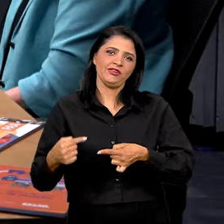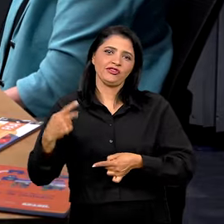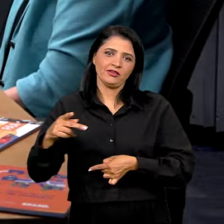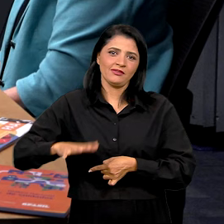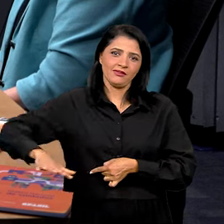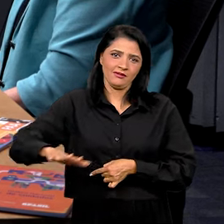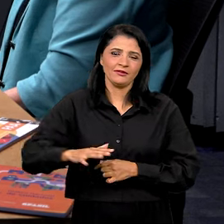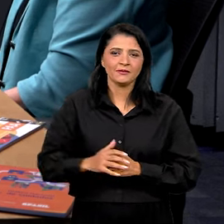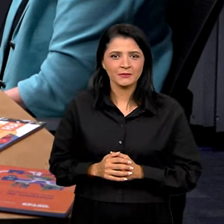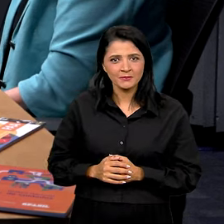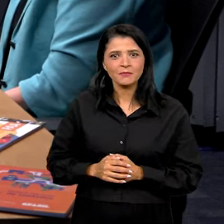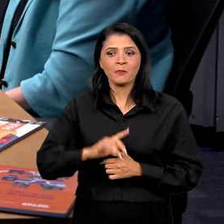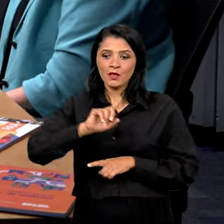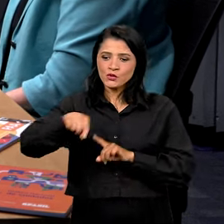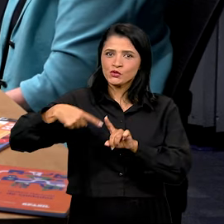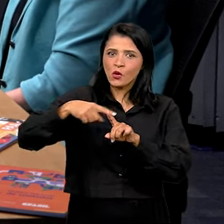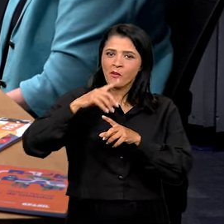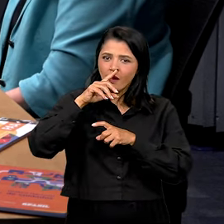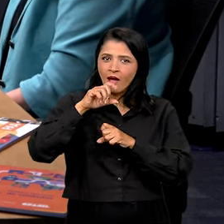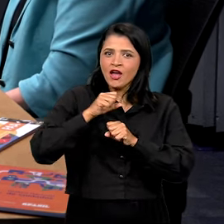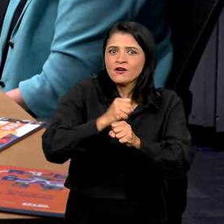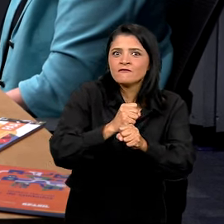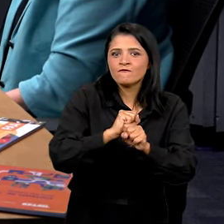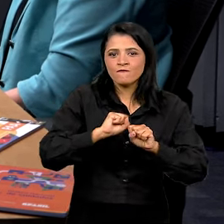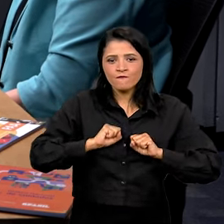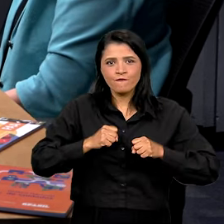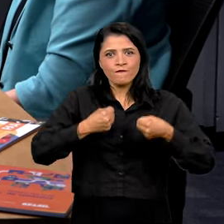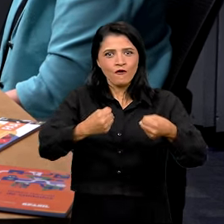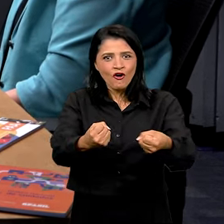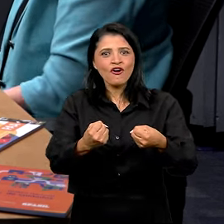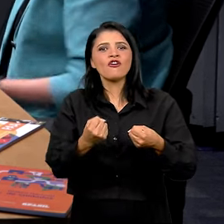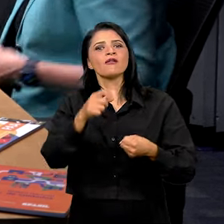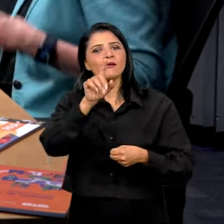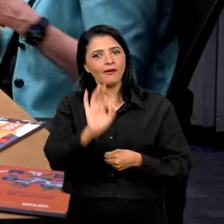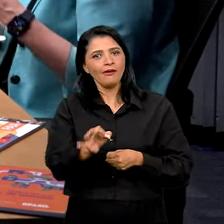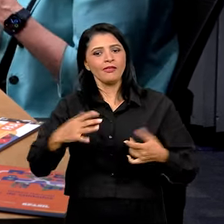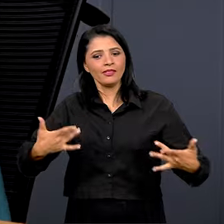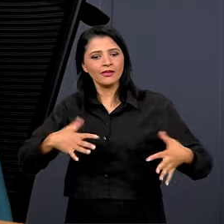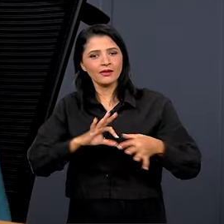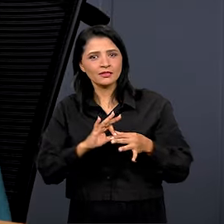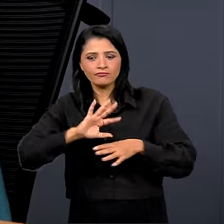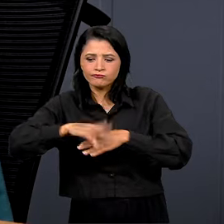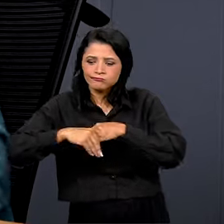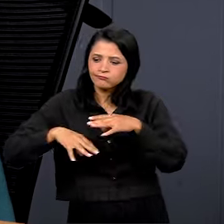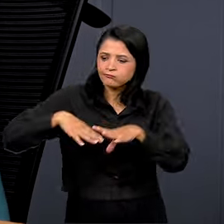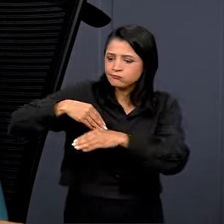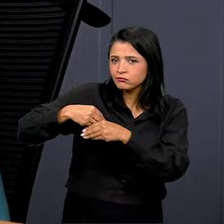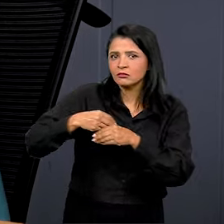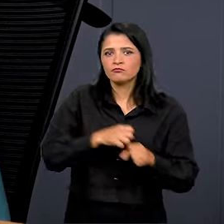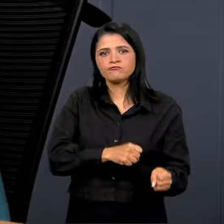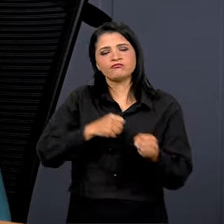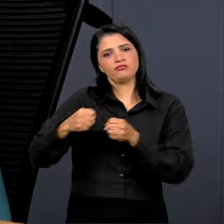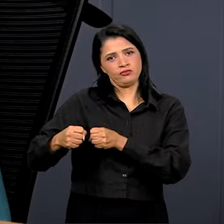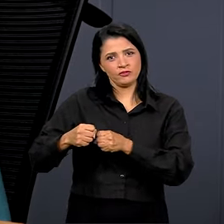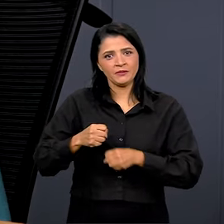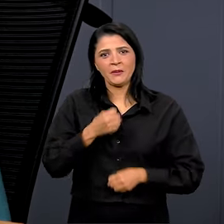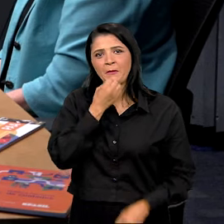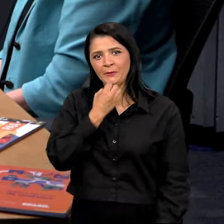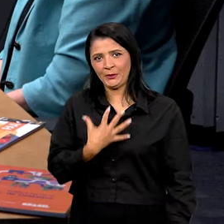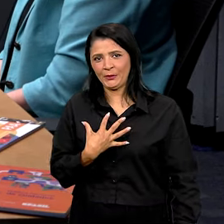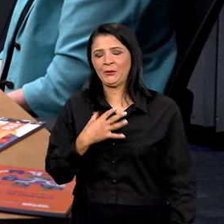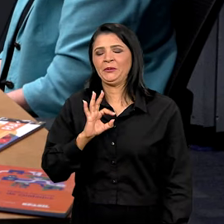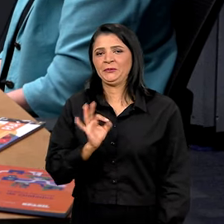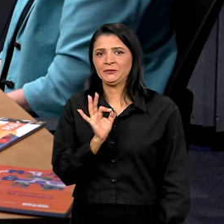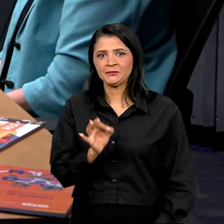pública uma somativa de esforços né secretária exato uma integração mesmo né onde se complementam e se potencializam muito